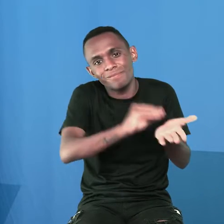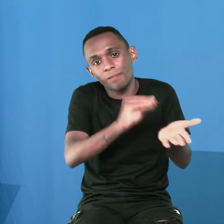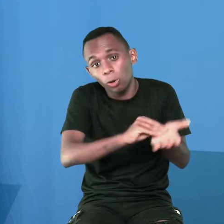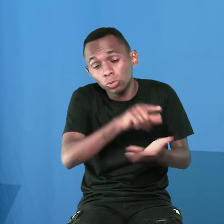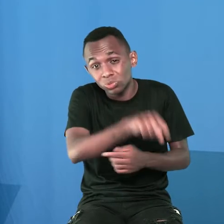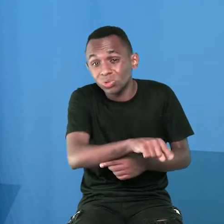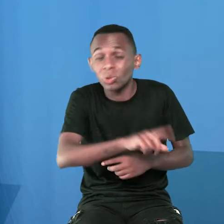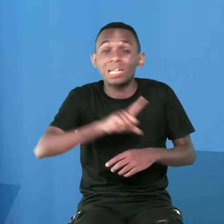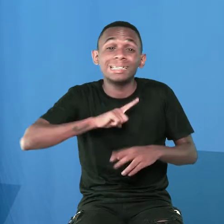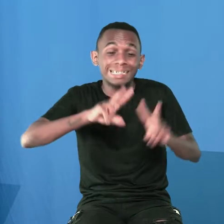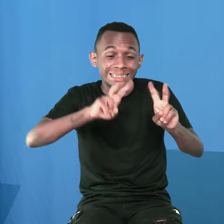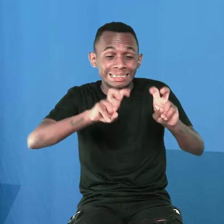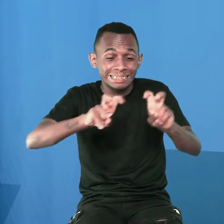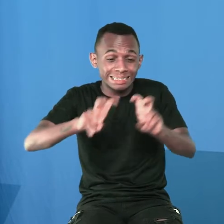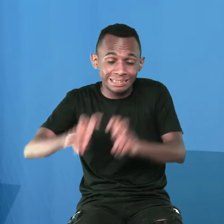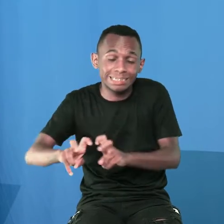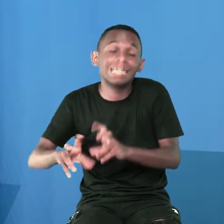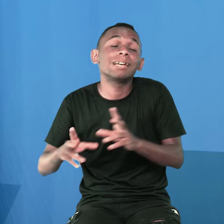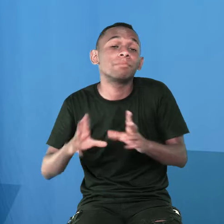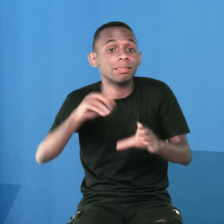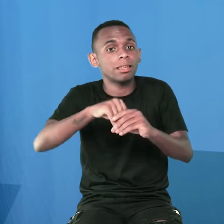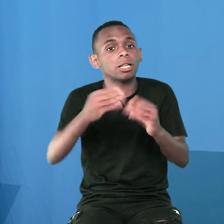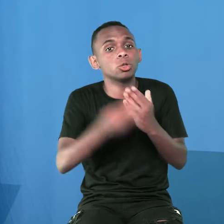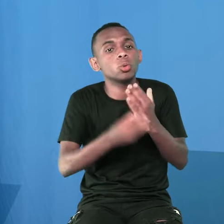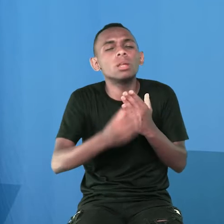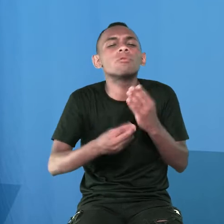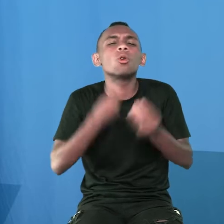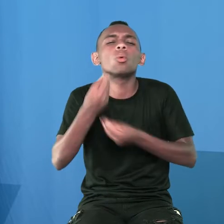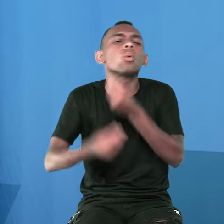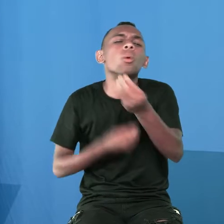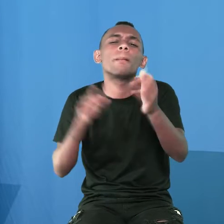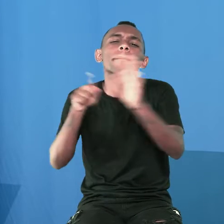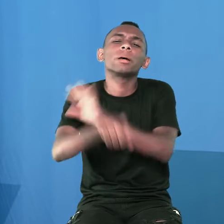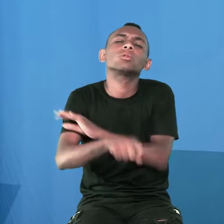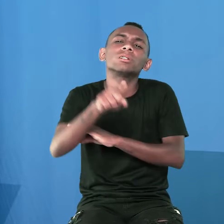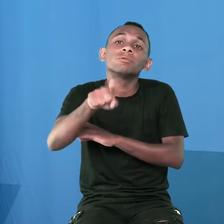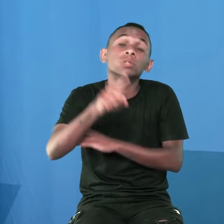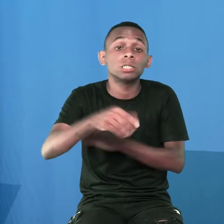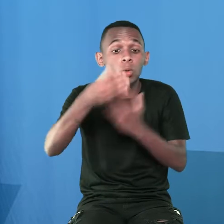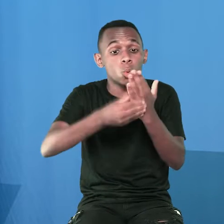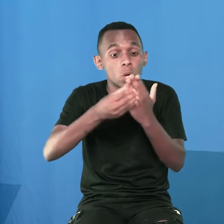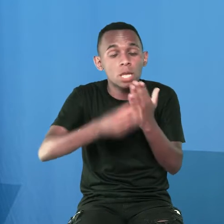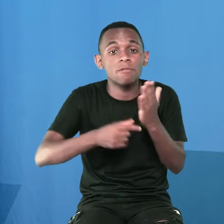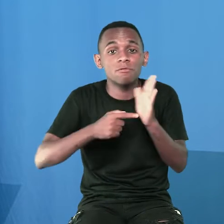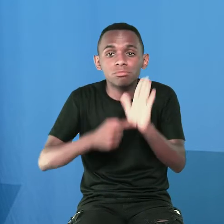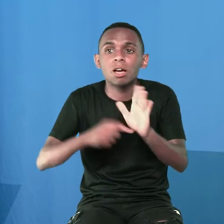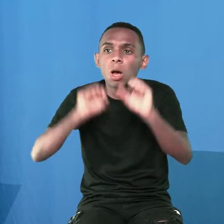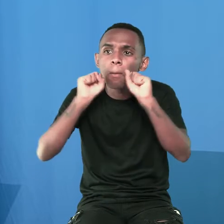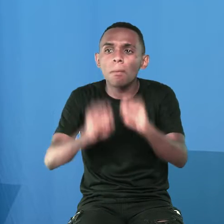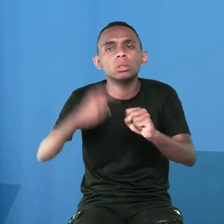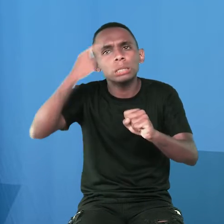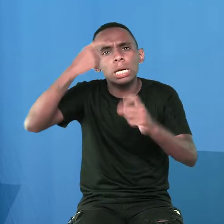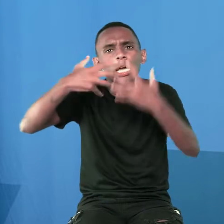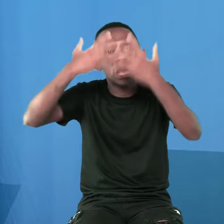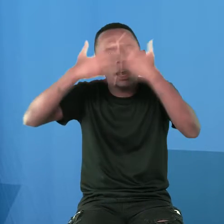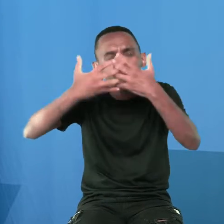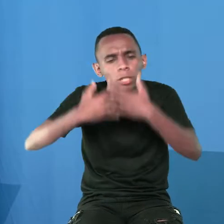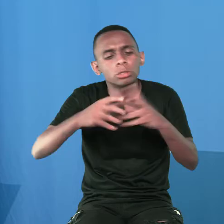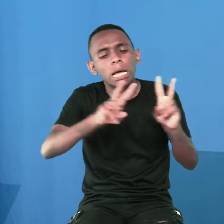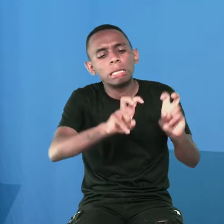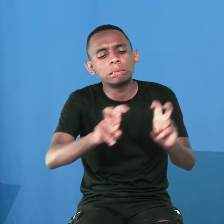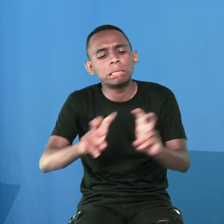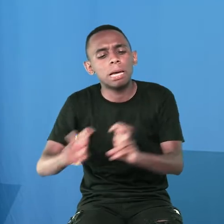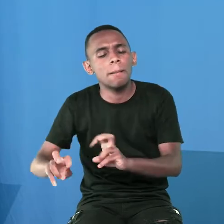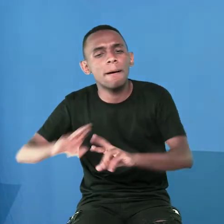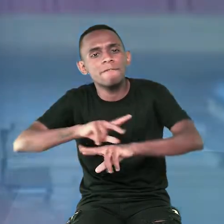vários temas no livro. Eu queria saber como que você acha que o seu livro pode promover reflexões a respeito desse tema.